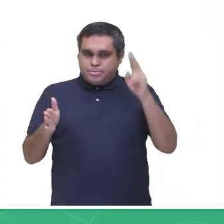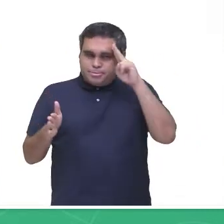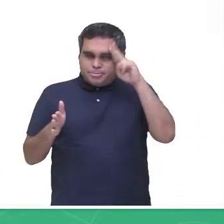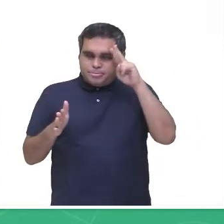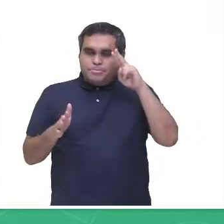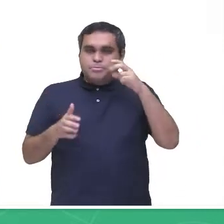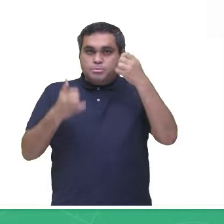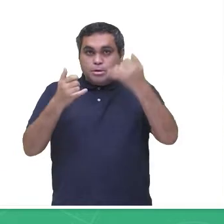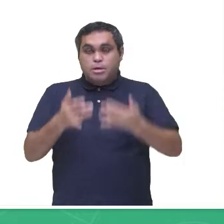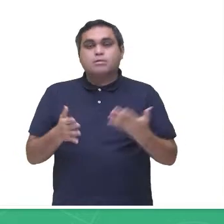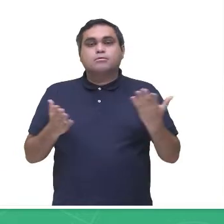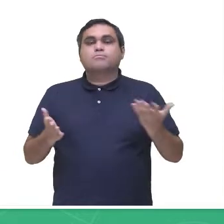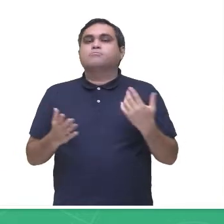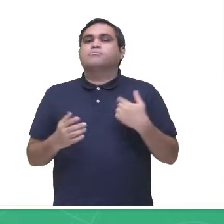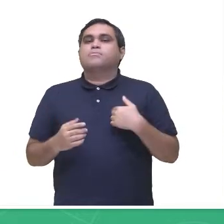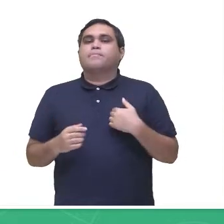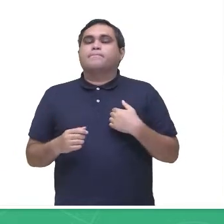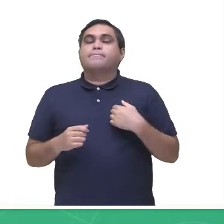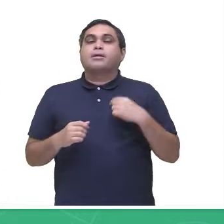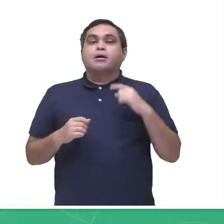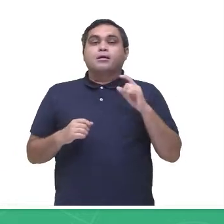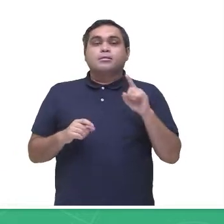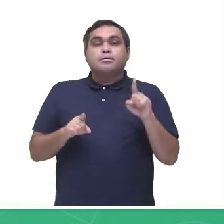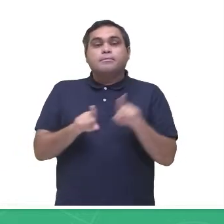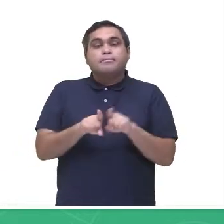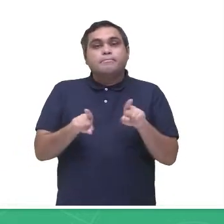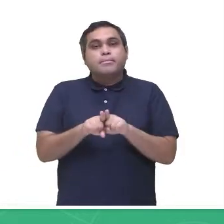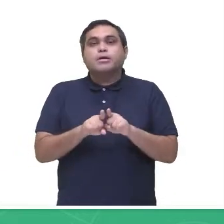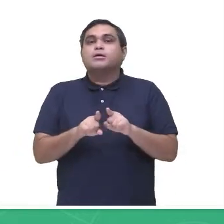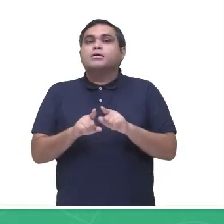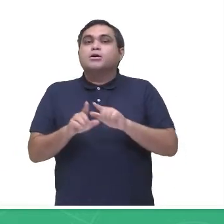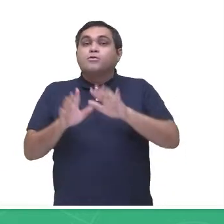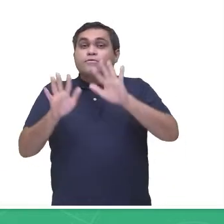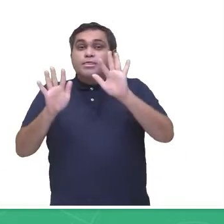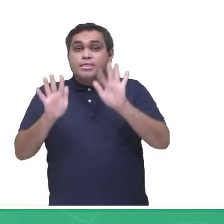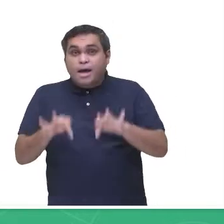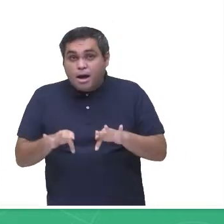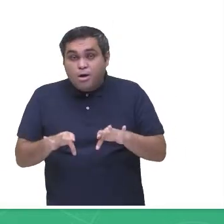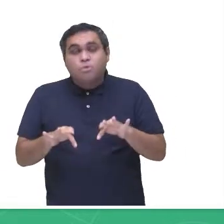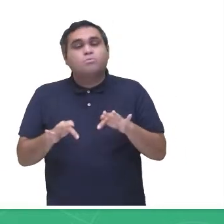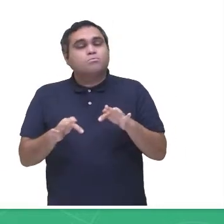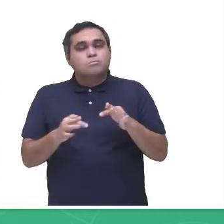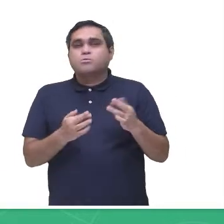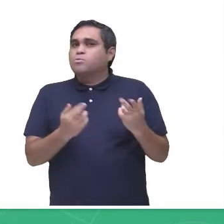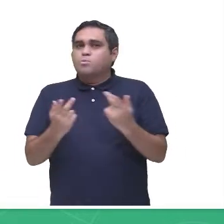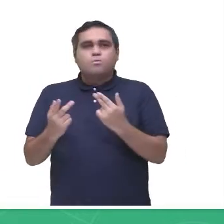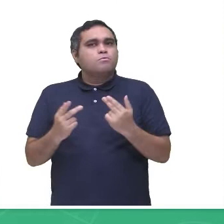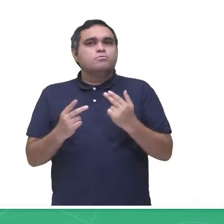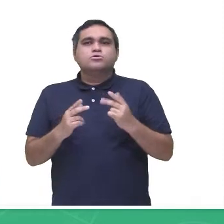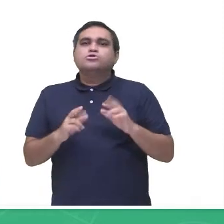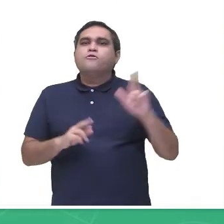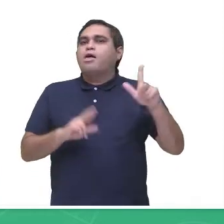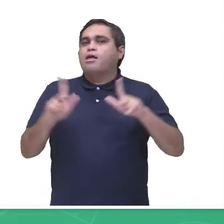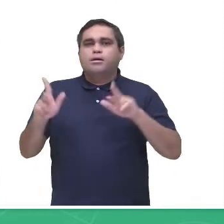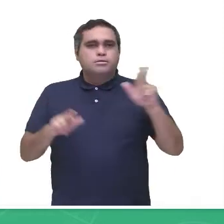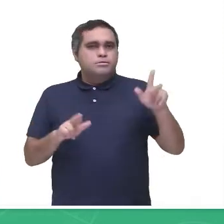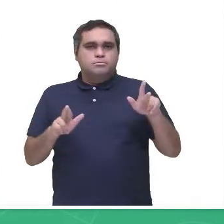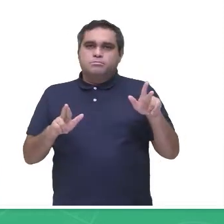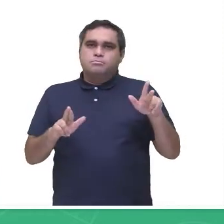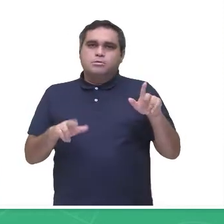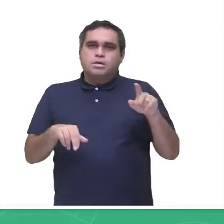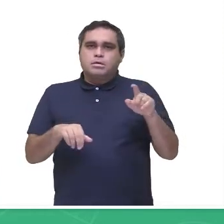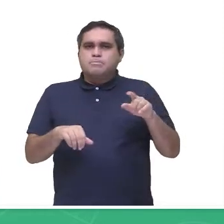se pode dizer que seu declínio. Tais formas, no entanto, embora nascendo claramente de um fundo comum,